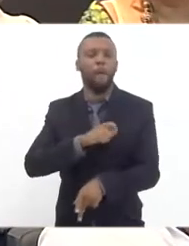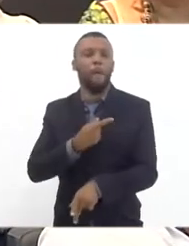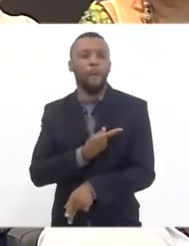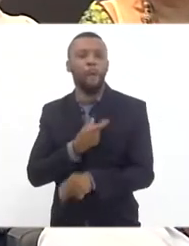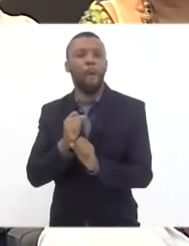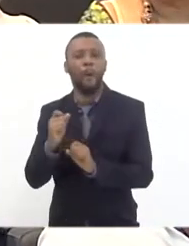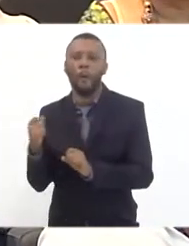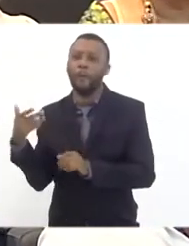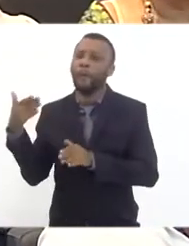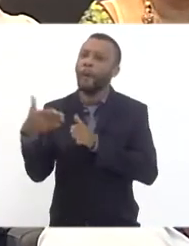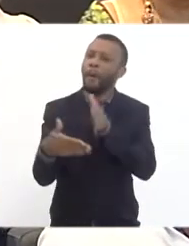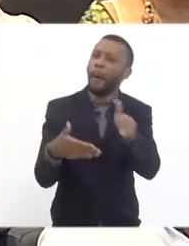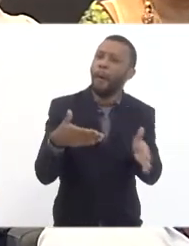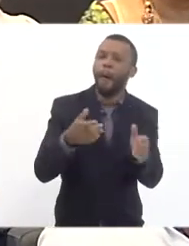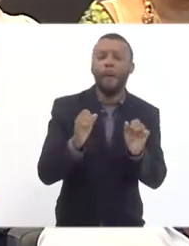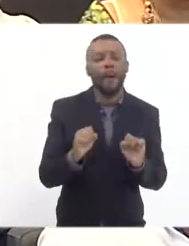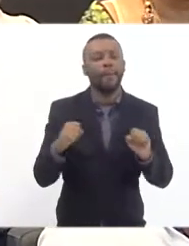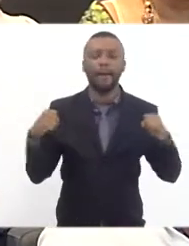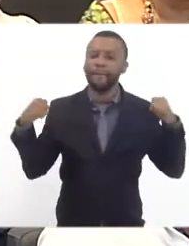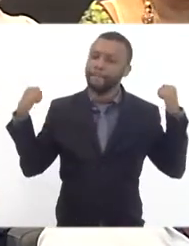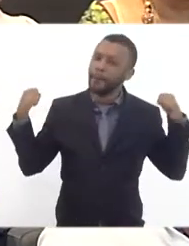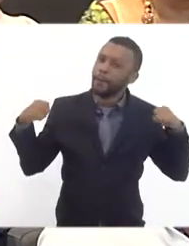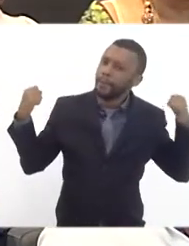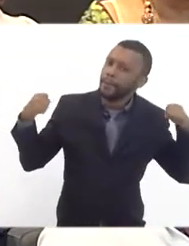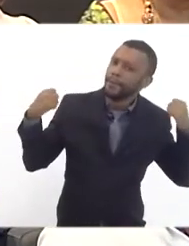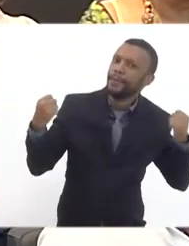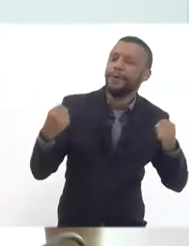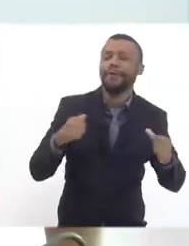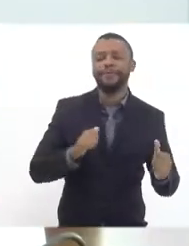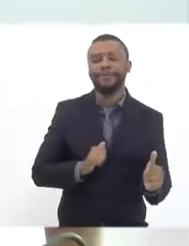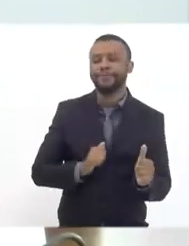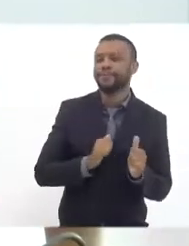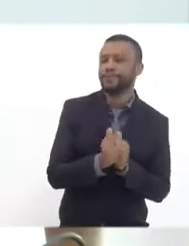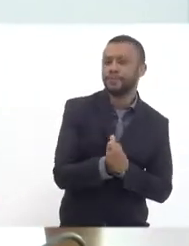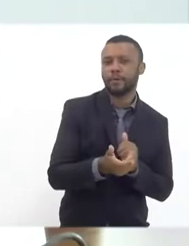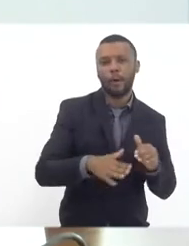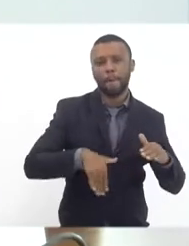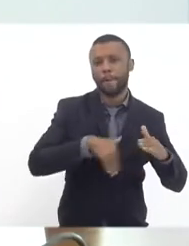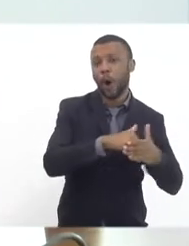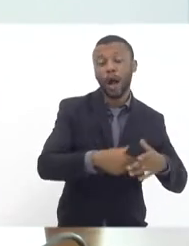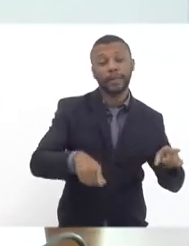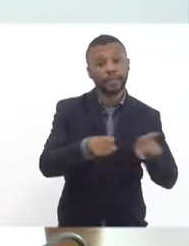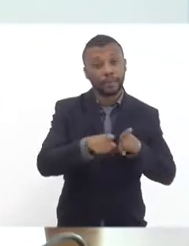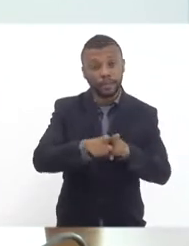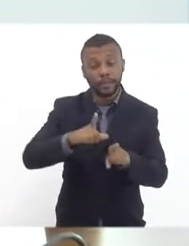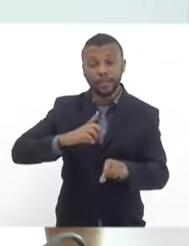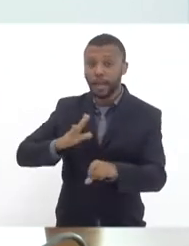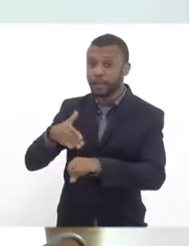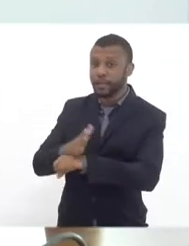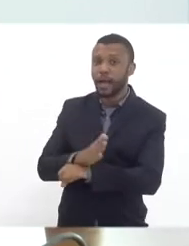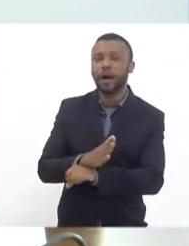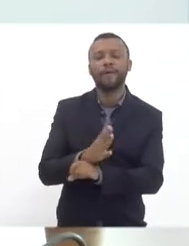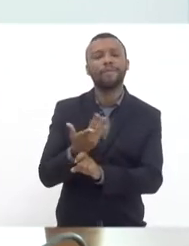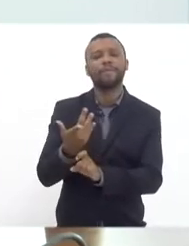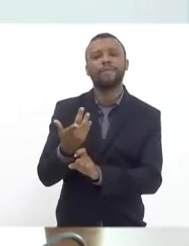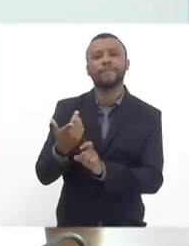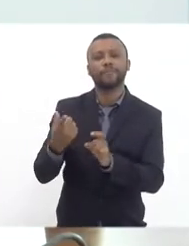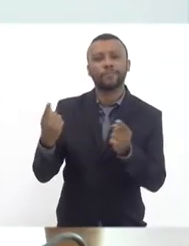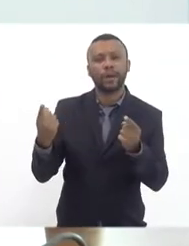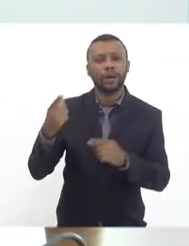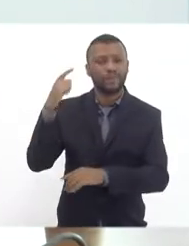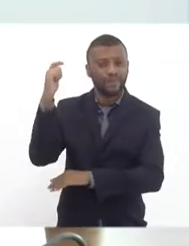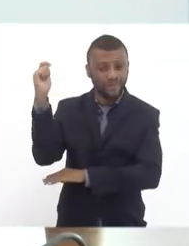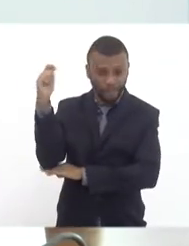sua corridinha, jogar seu futebol, mas também para acessar um festival literário que foi muito importante para a cidade de